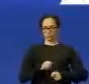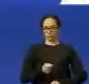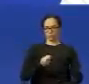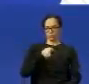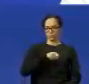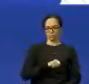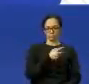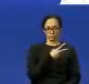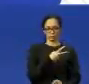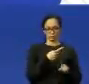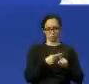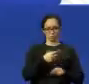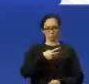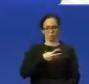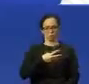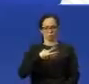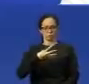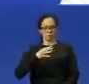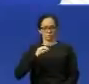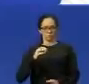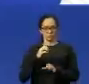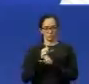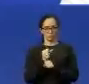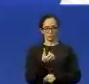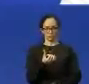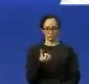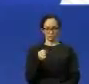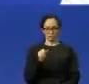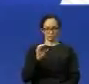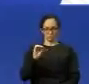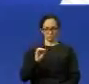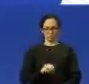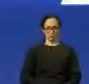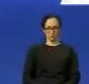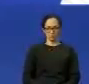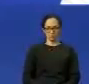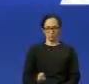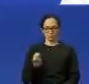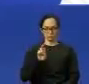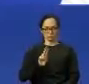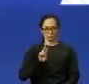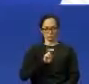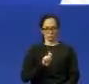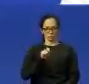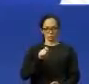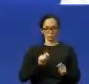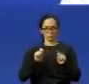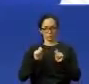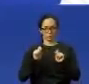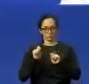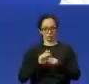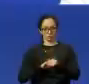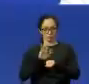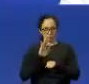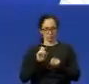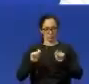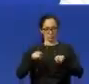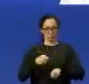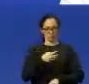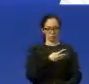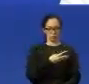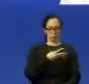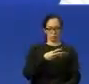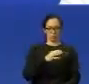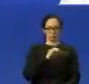fazer 2 vezes 340, chegando em 680 kWh. Lógico, a economia de energia térmica deverá ser de